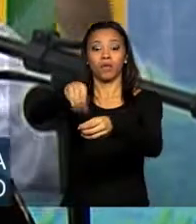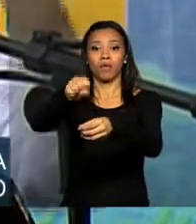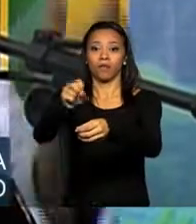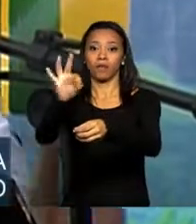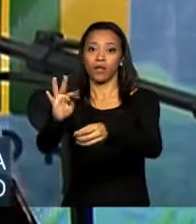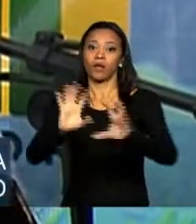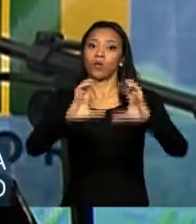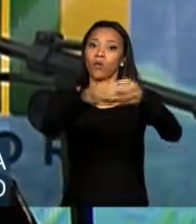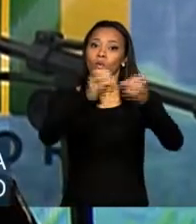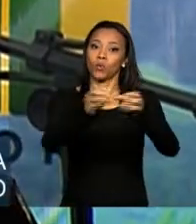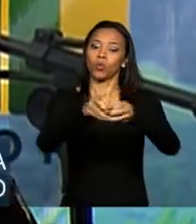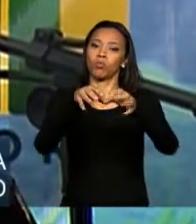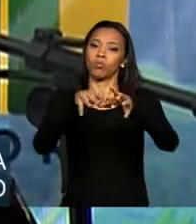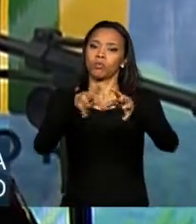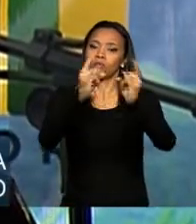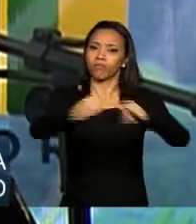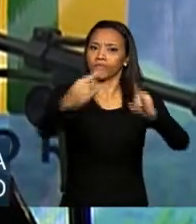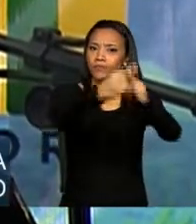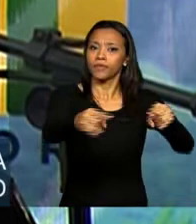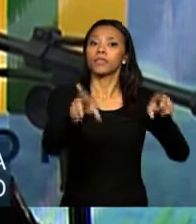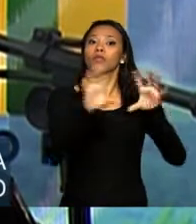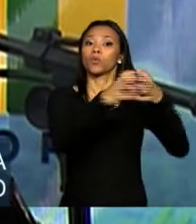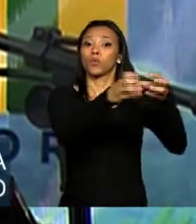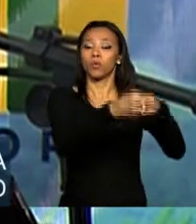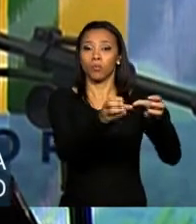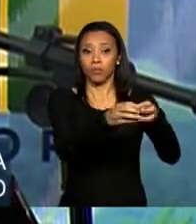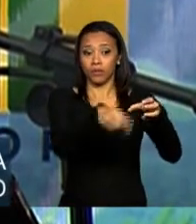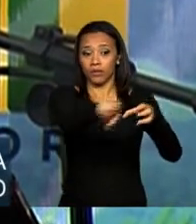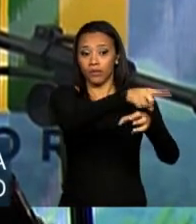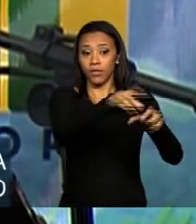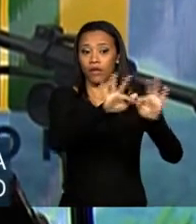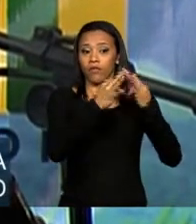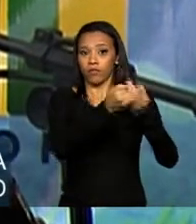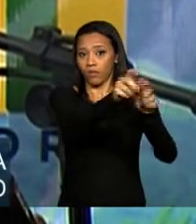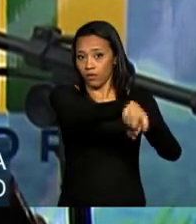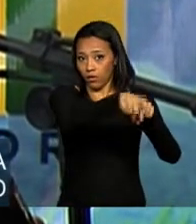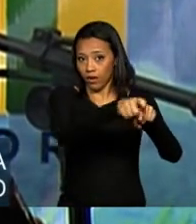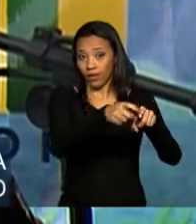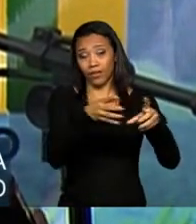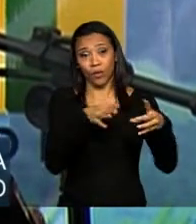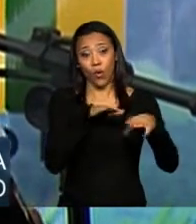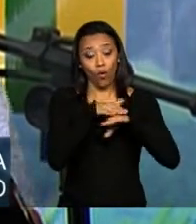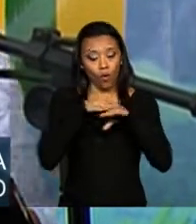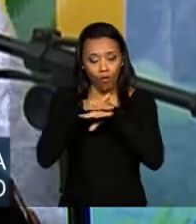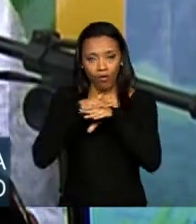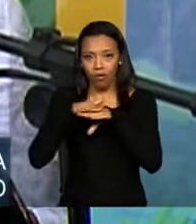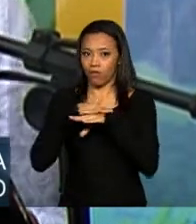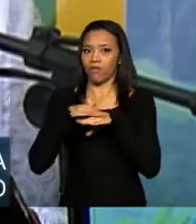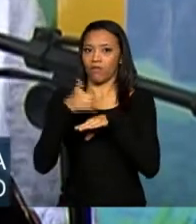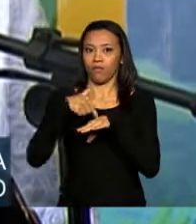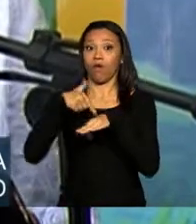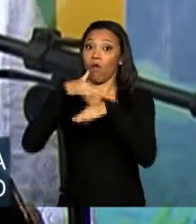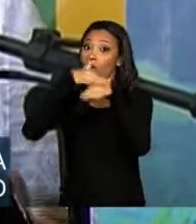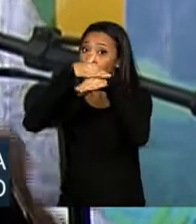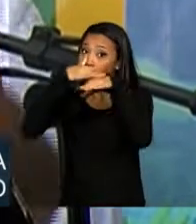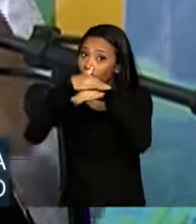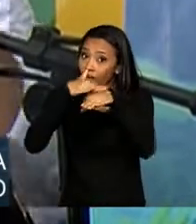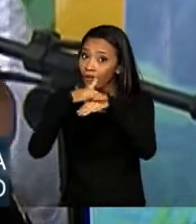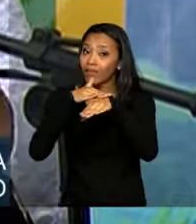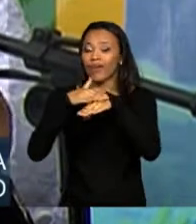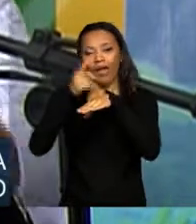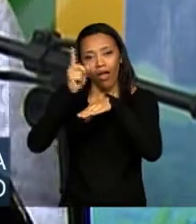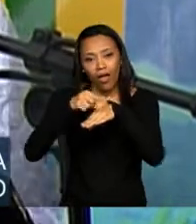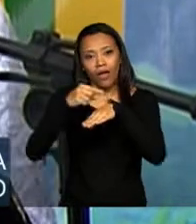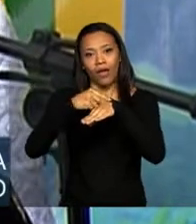os assentados com agricultura a dialogar é necessariamente uma posição de